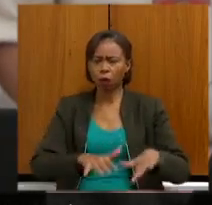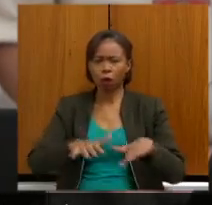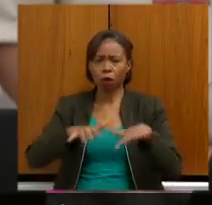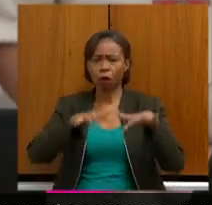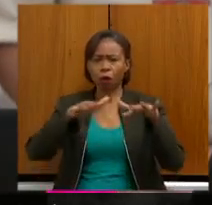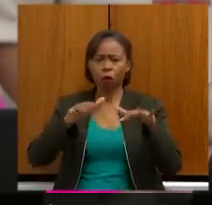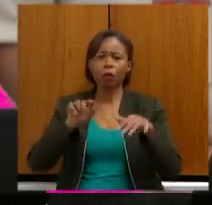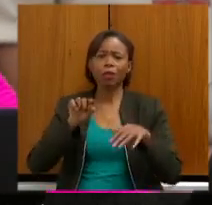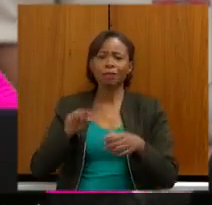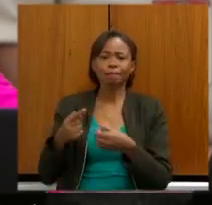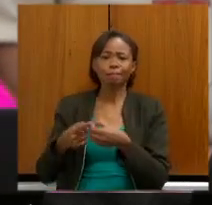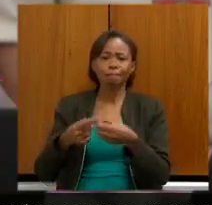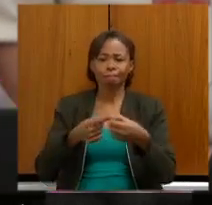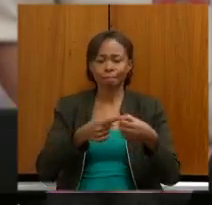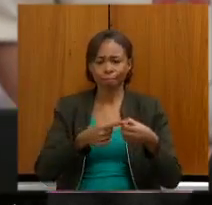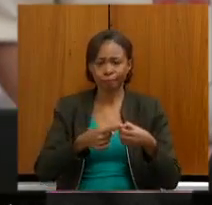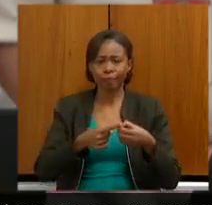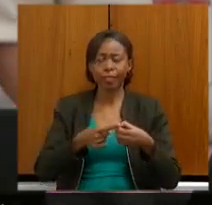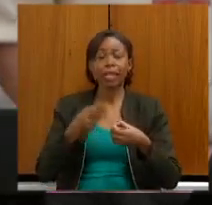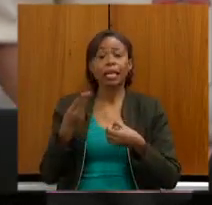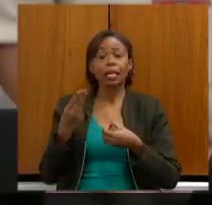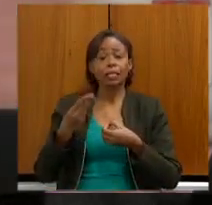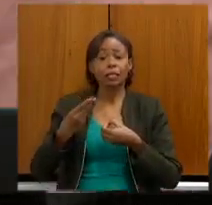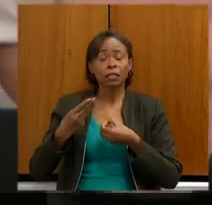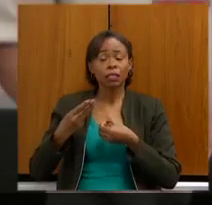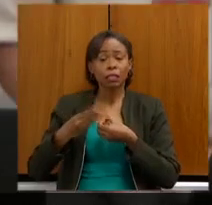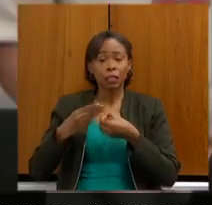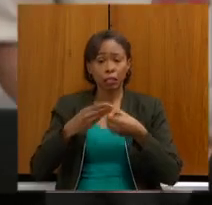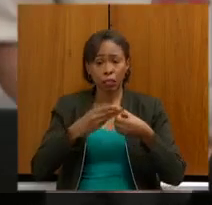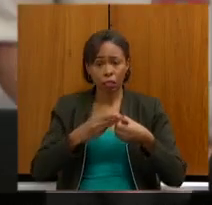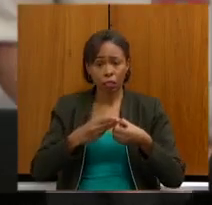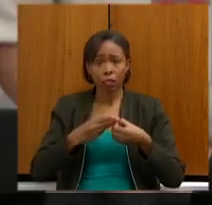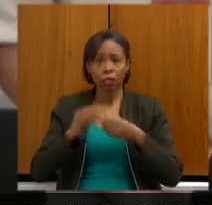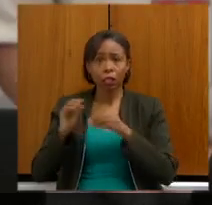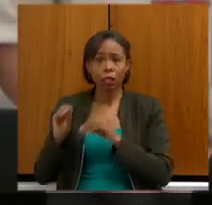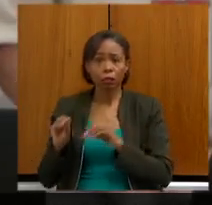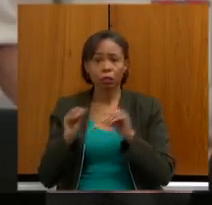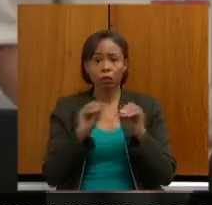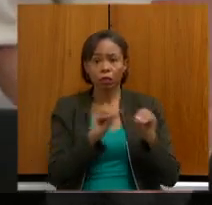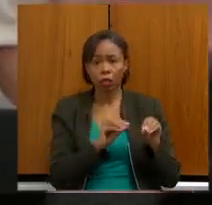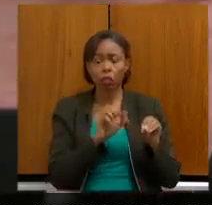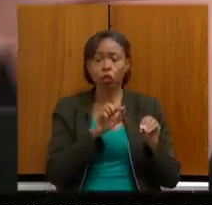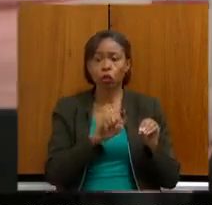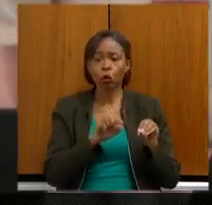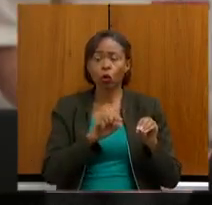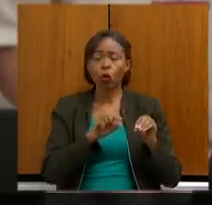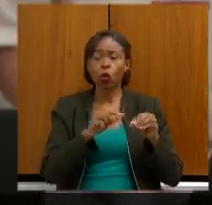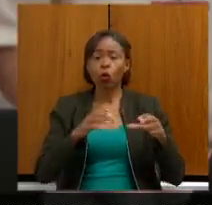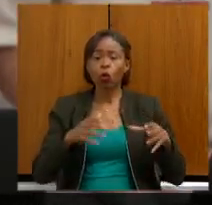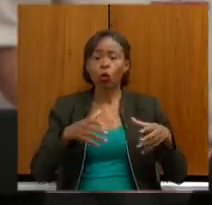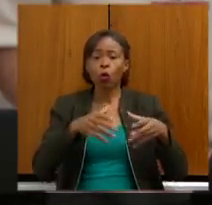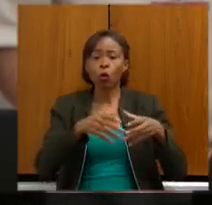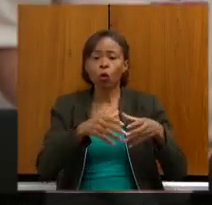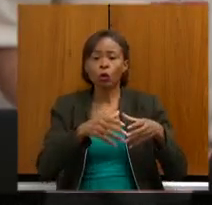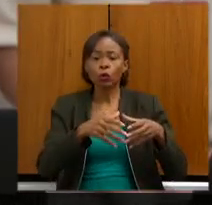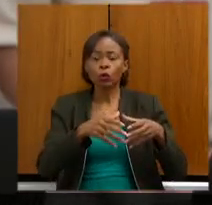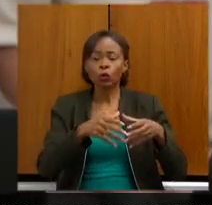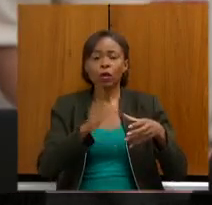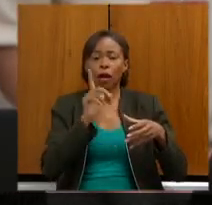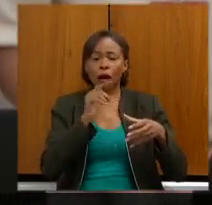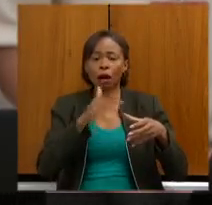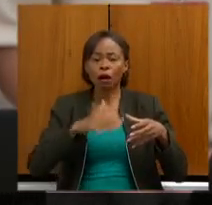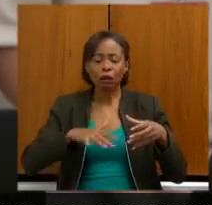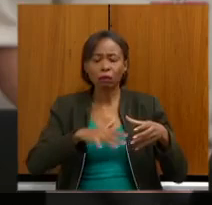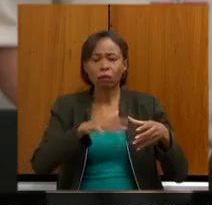áreas urbanas e municípios de e município transferência do aterro sanitário localizado em áreas mais afastadas